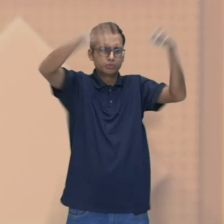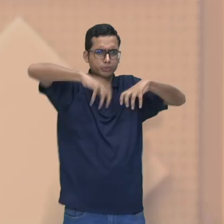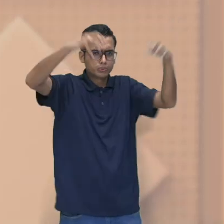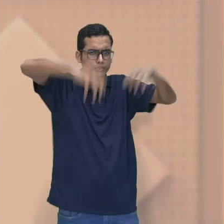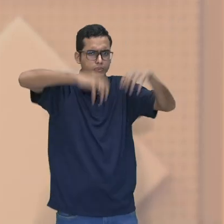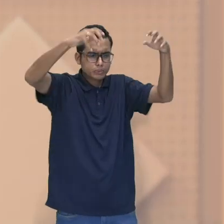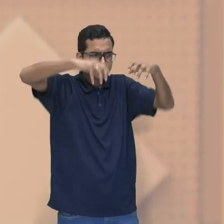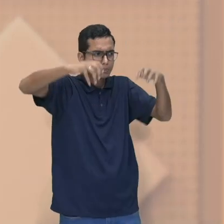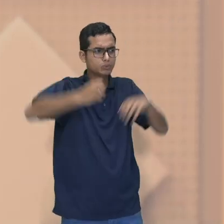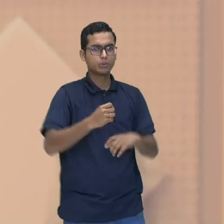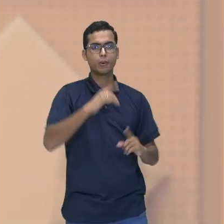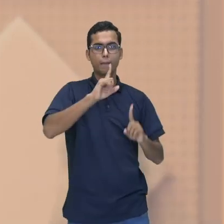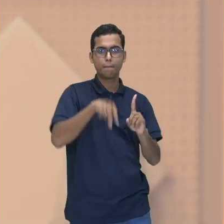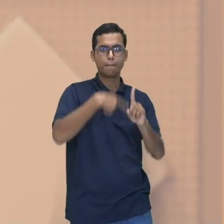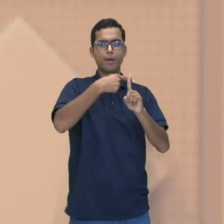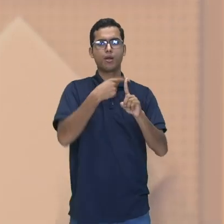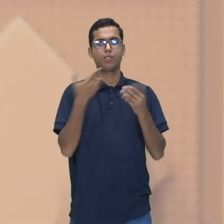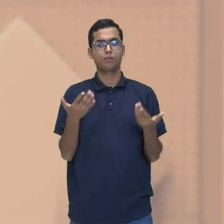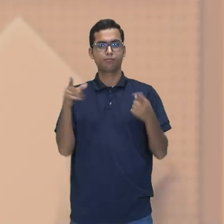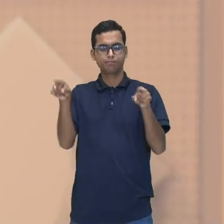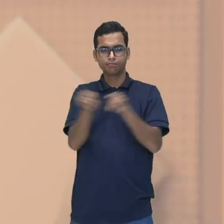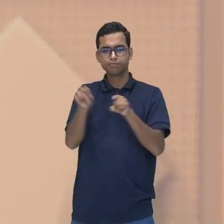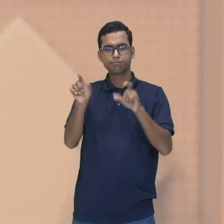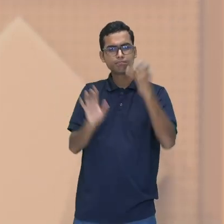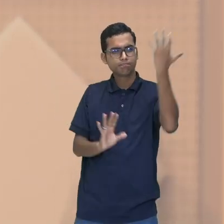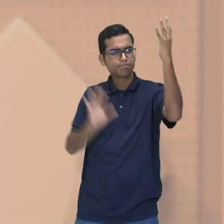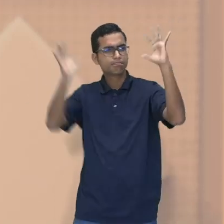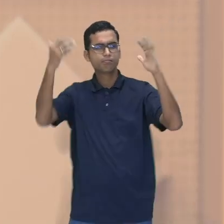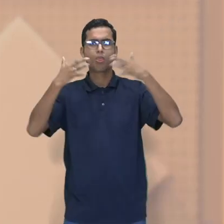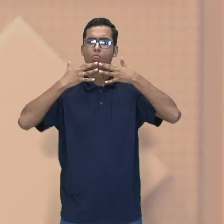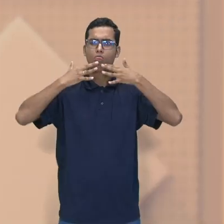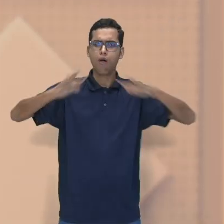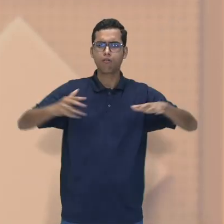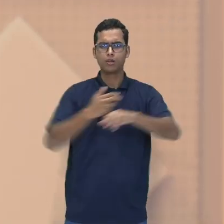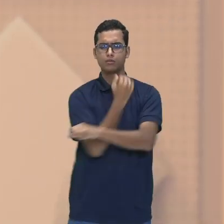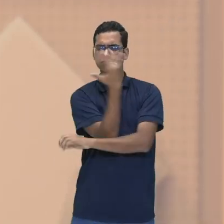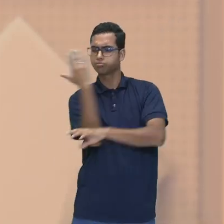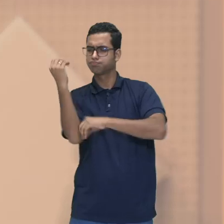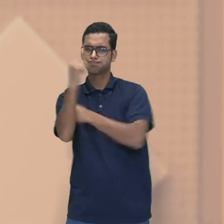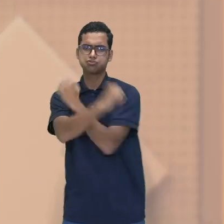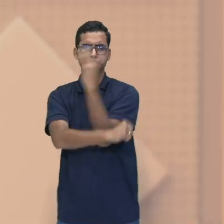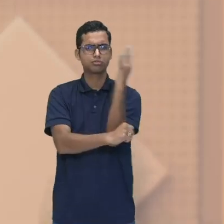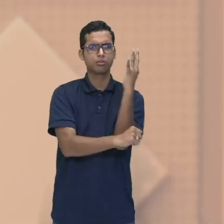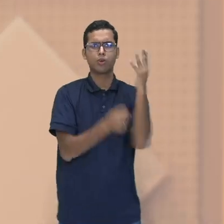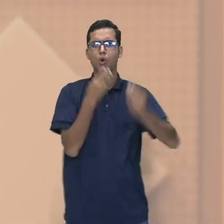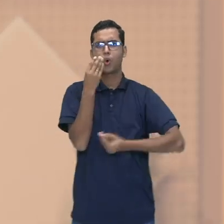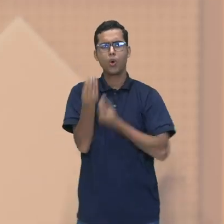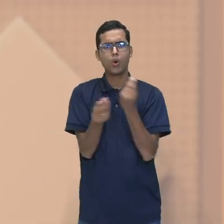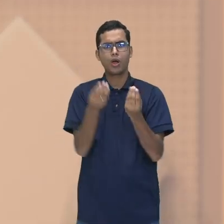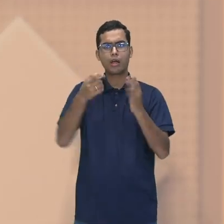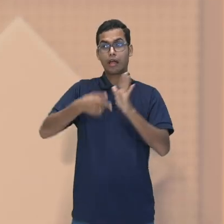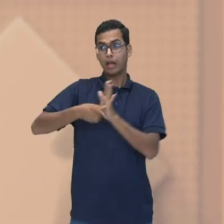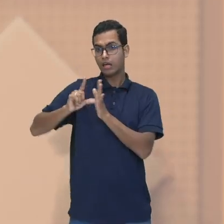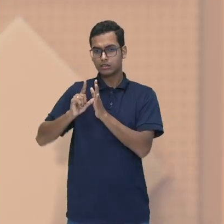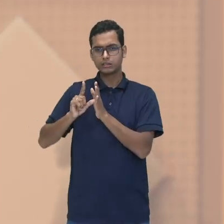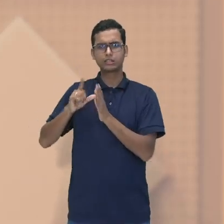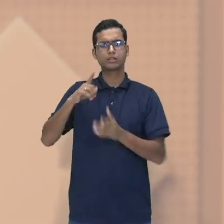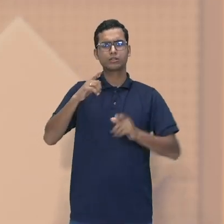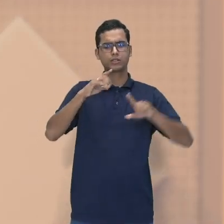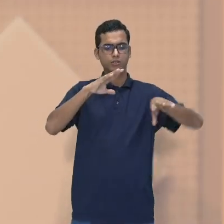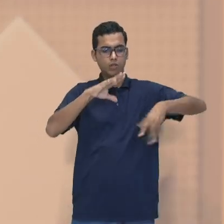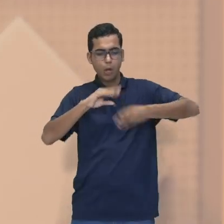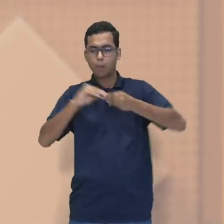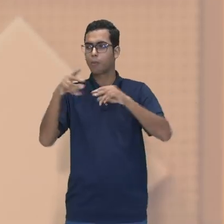essas características naturais, esses fenômenos naturais, melhor dizendo, estavam sempre atribuídos à vontade divina.